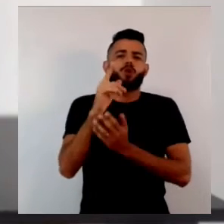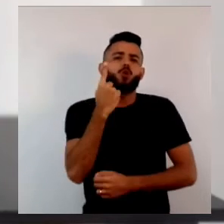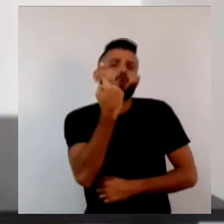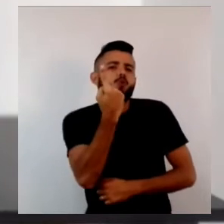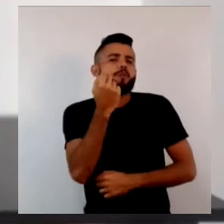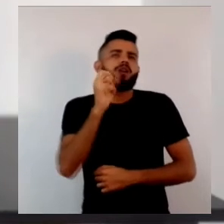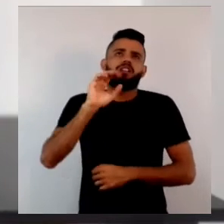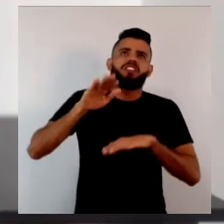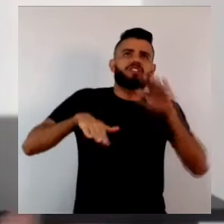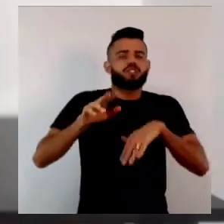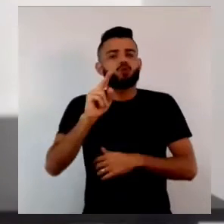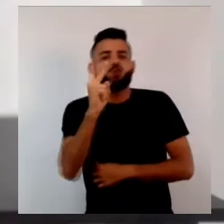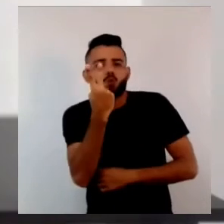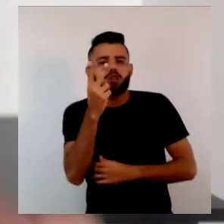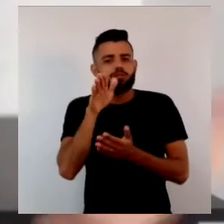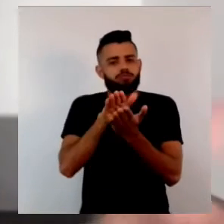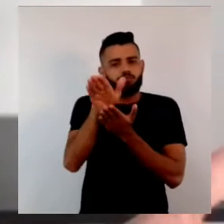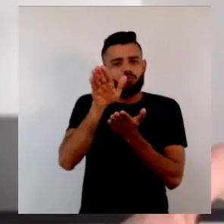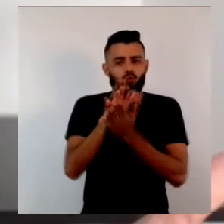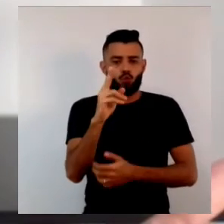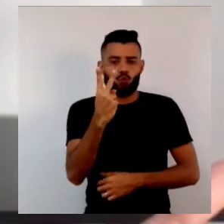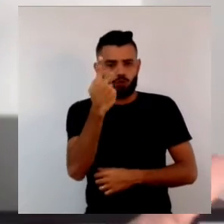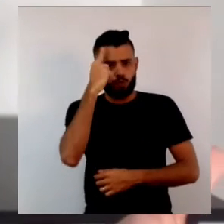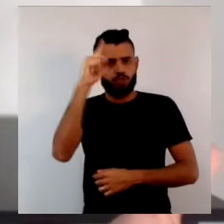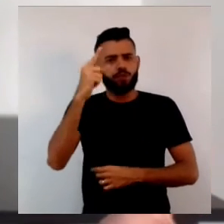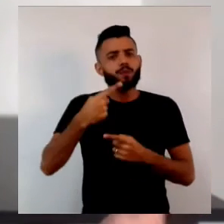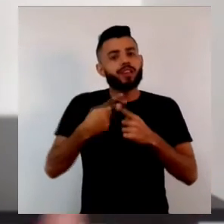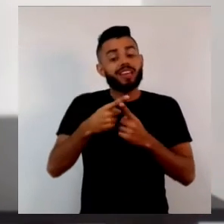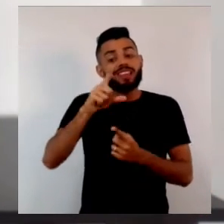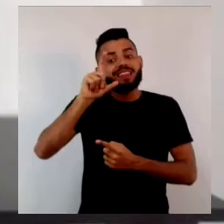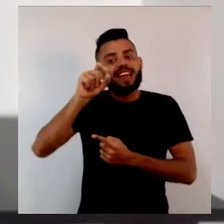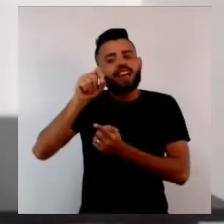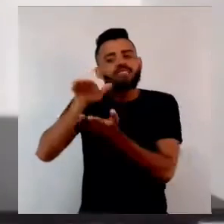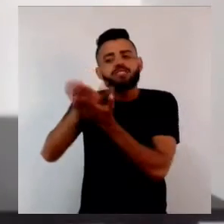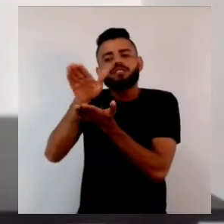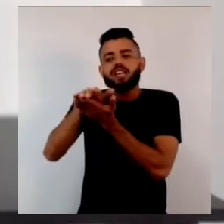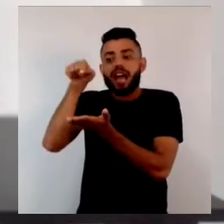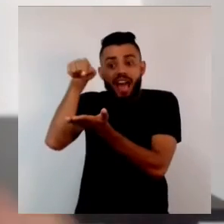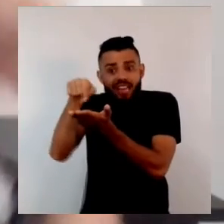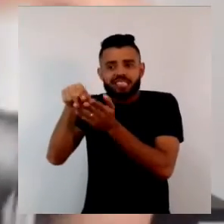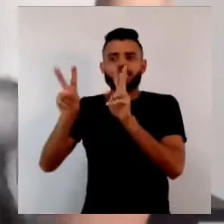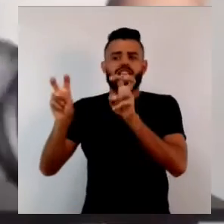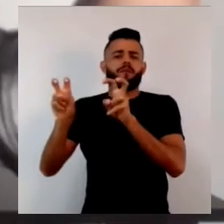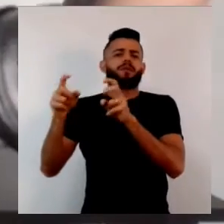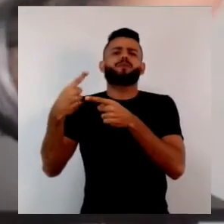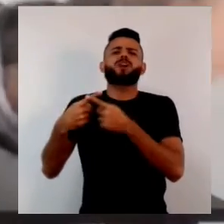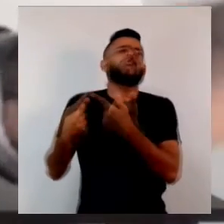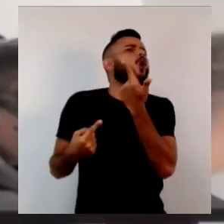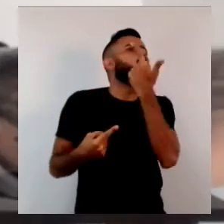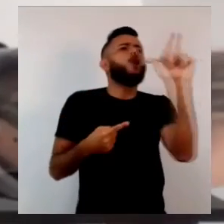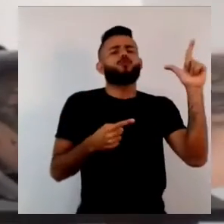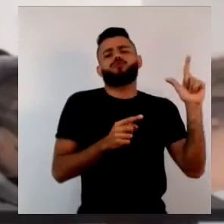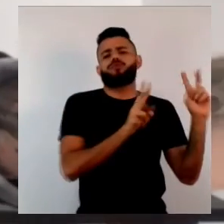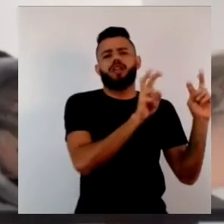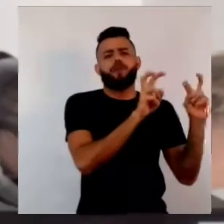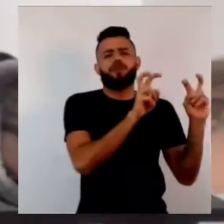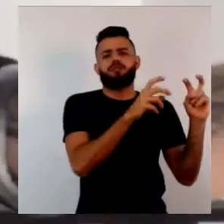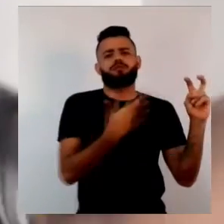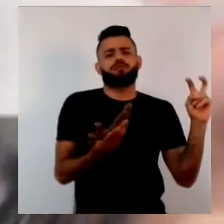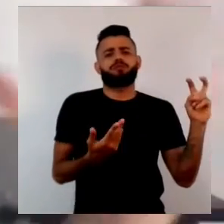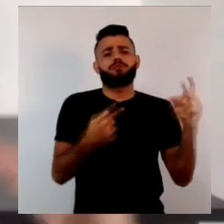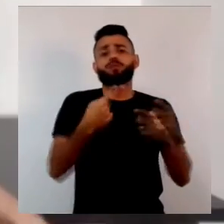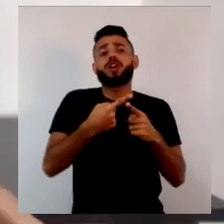matérias por dia. Por que essas 10 e não outras 10? Por que que não aquelas outras 10? Ou ainda aquelas outras 10,